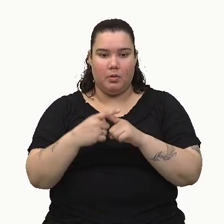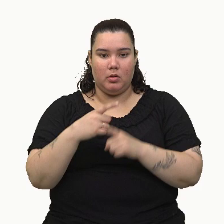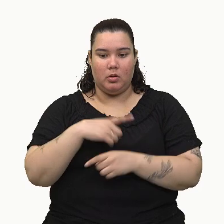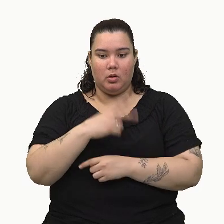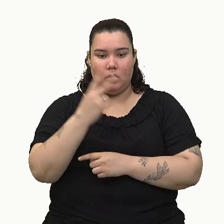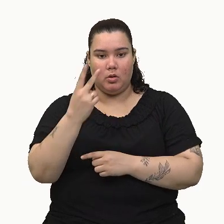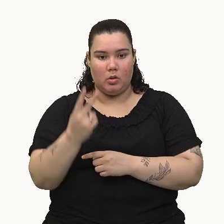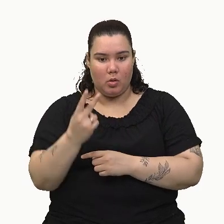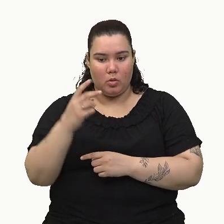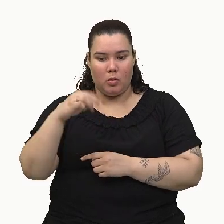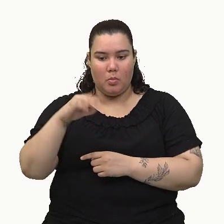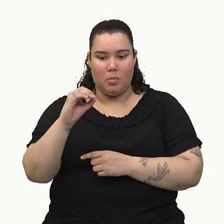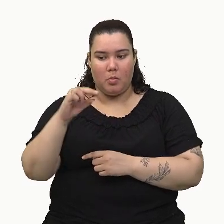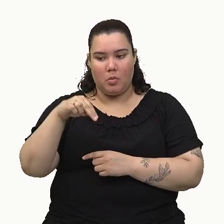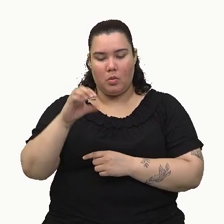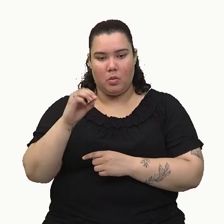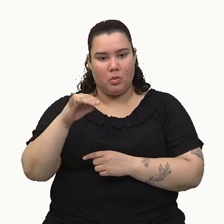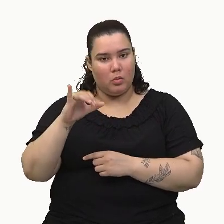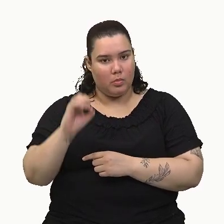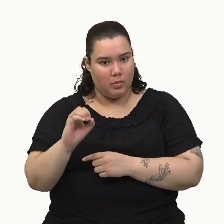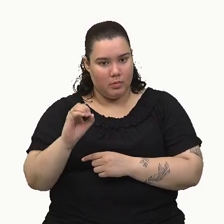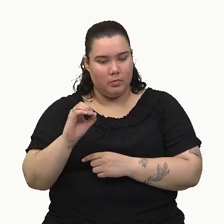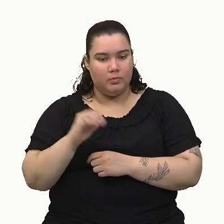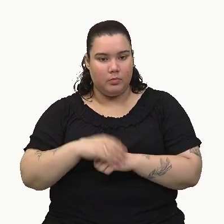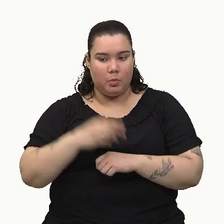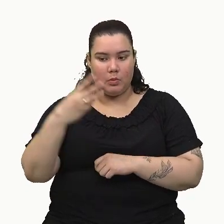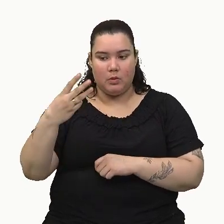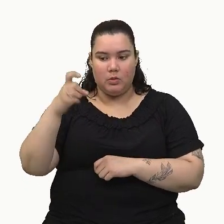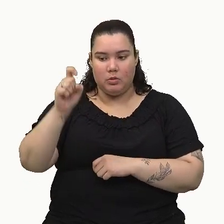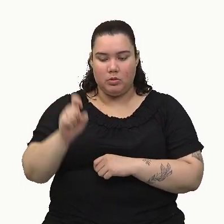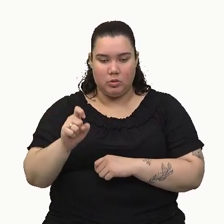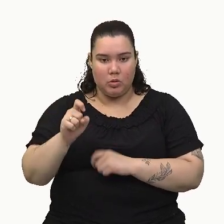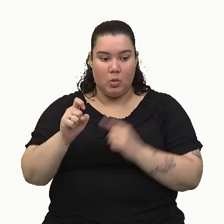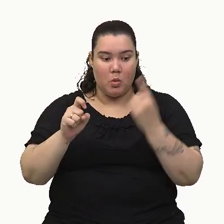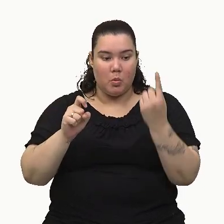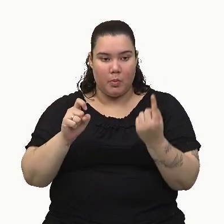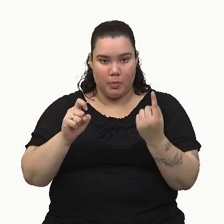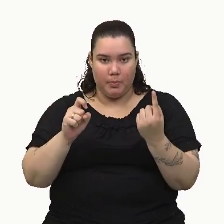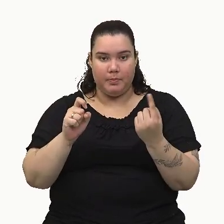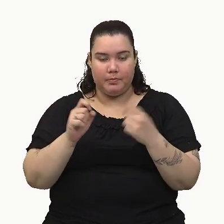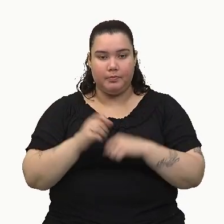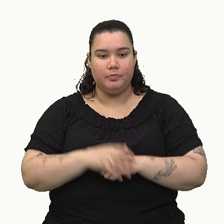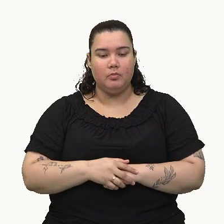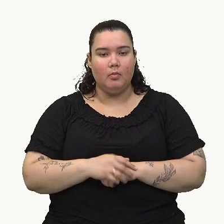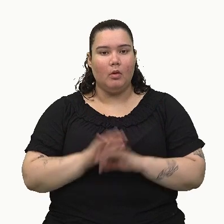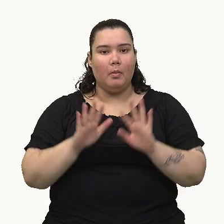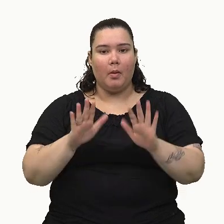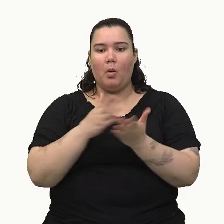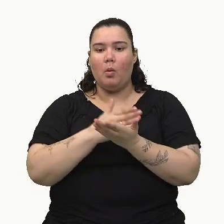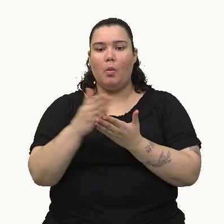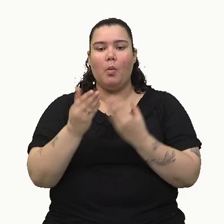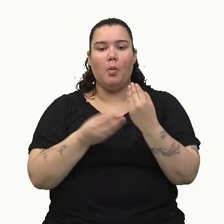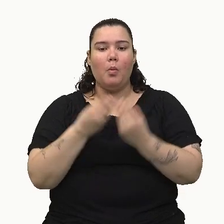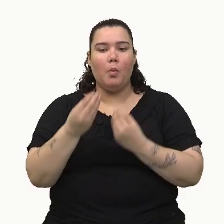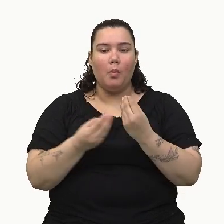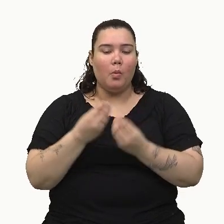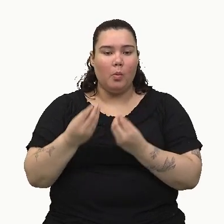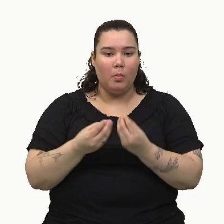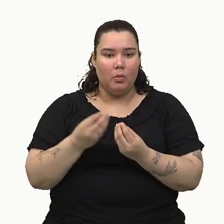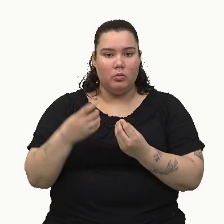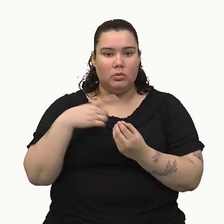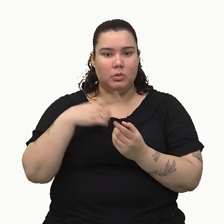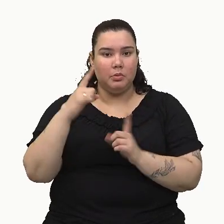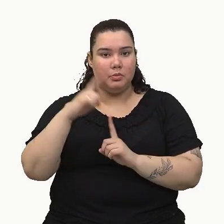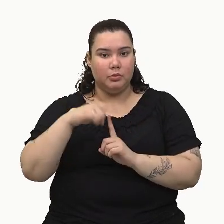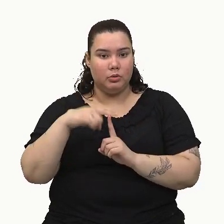dois monômios, o 3x e o 1. Como é que a gente faz, primeiramente, para determinar o tipo